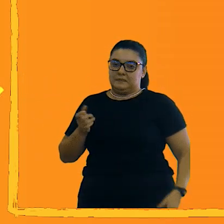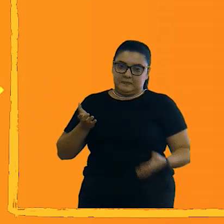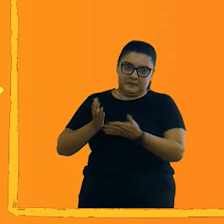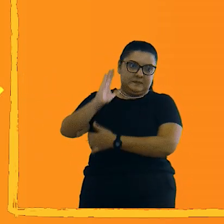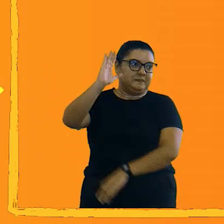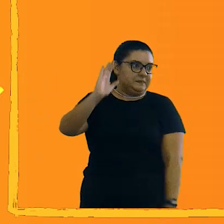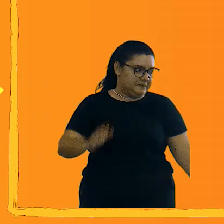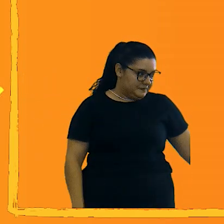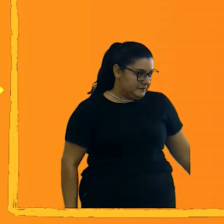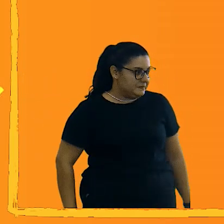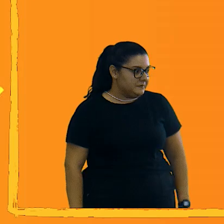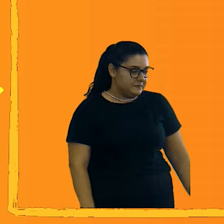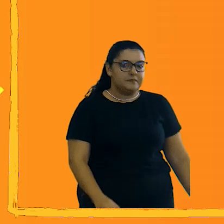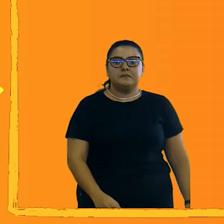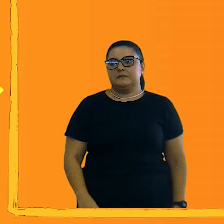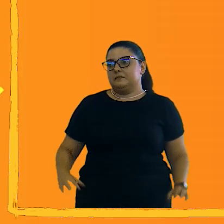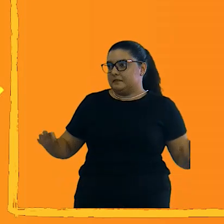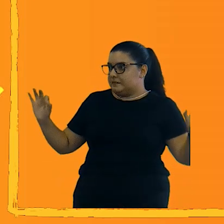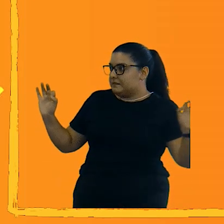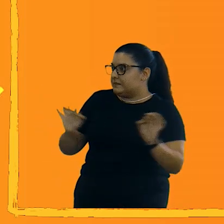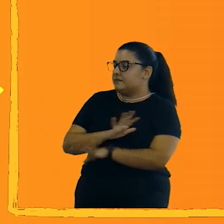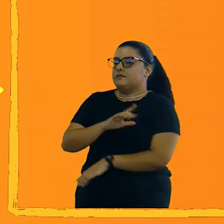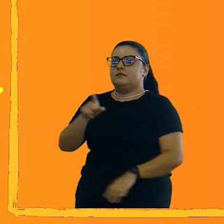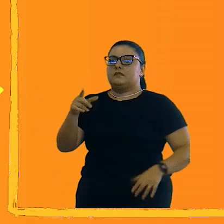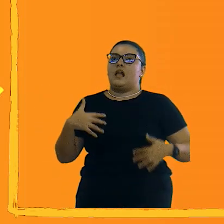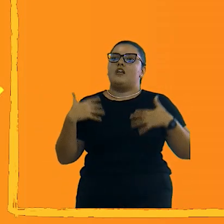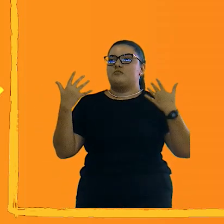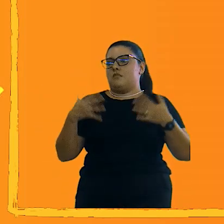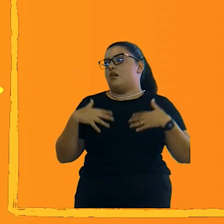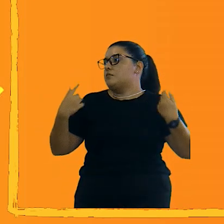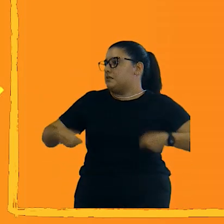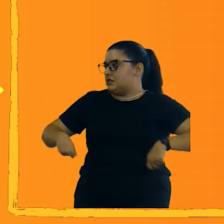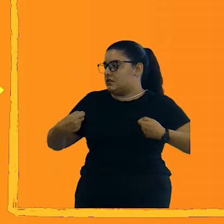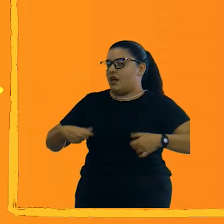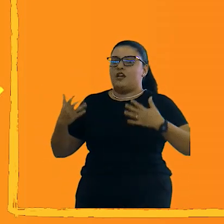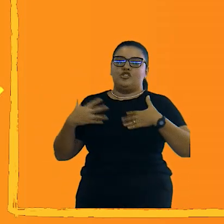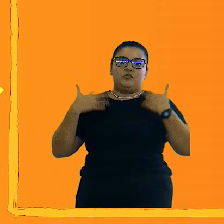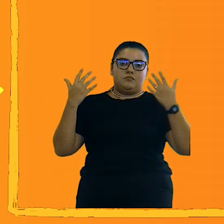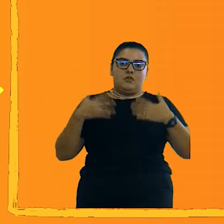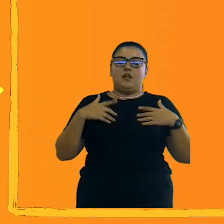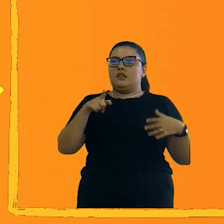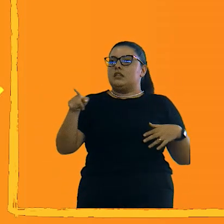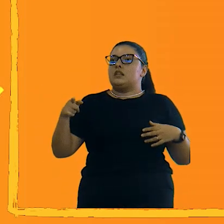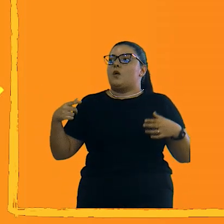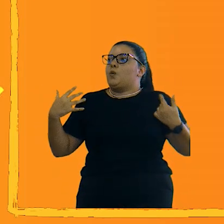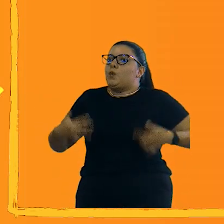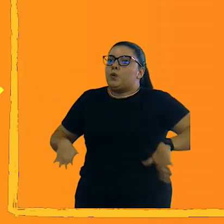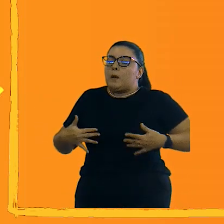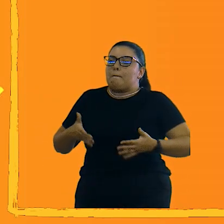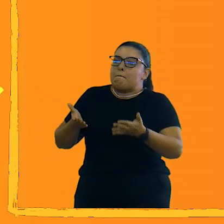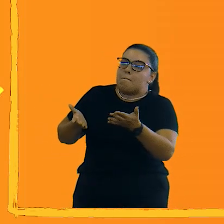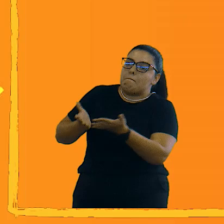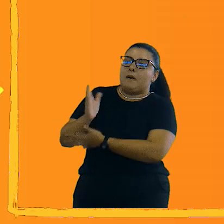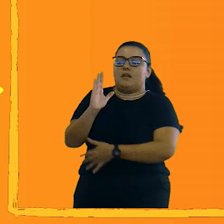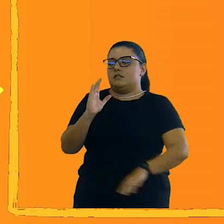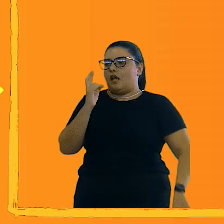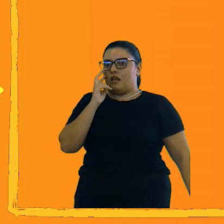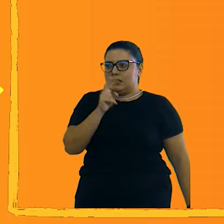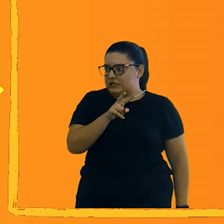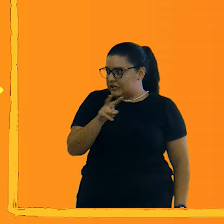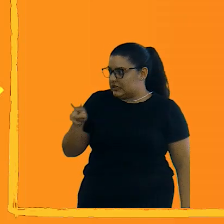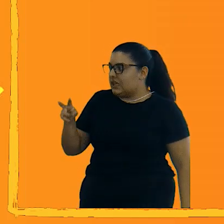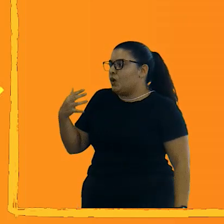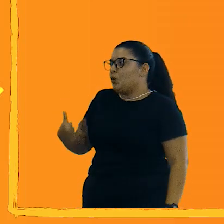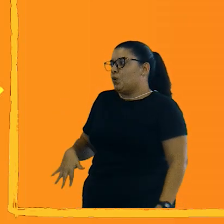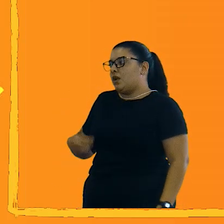VB pronto é isso gente tem que ter essa animação galera o teu concorrente tem que passar a na porta e dizer